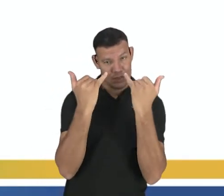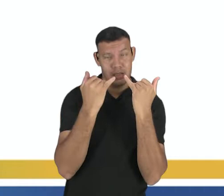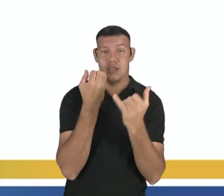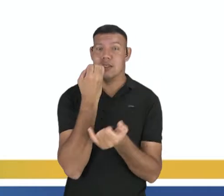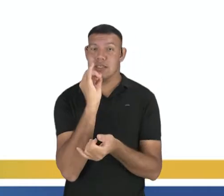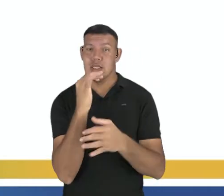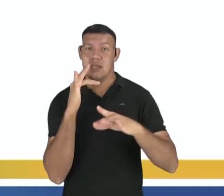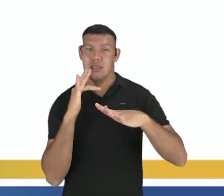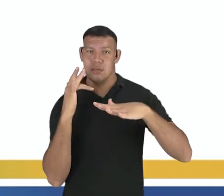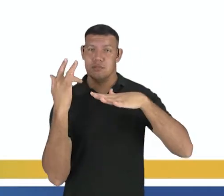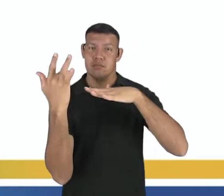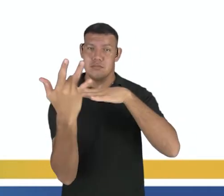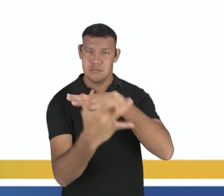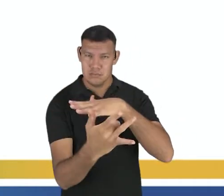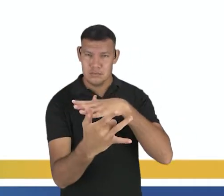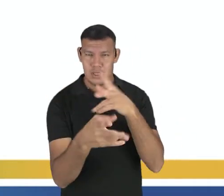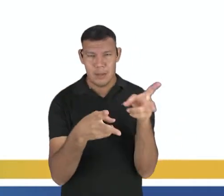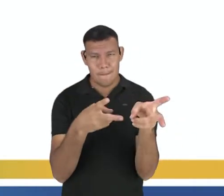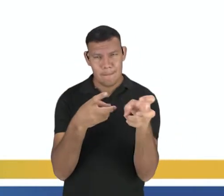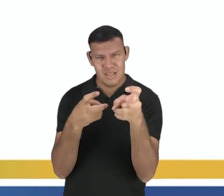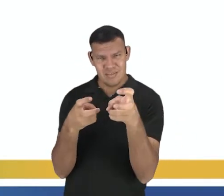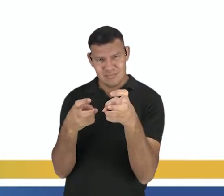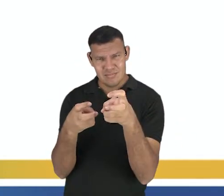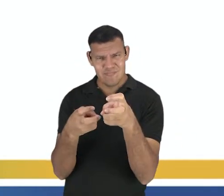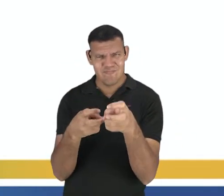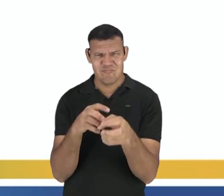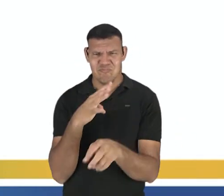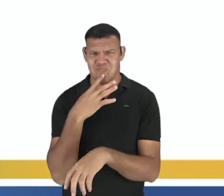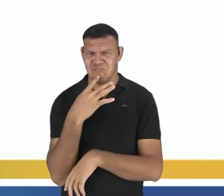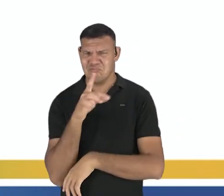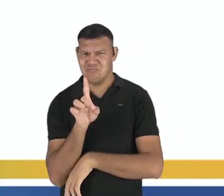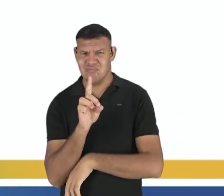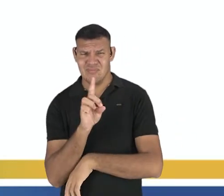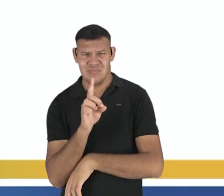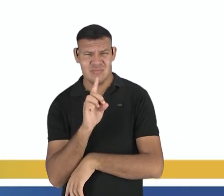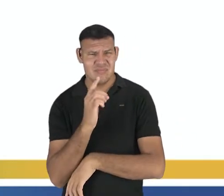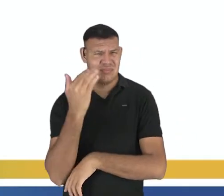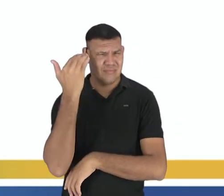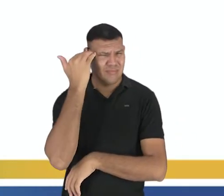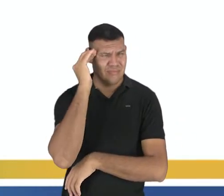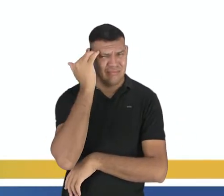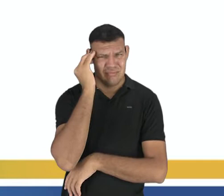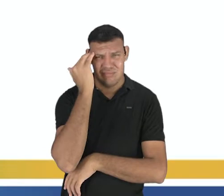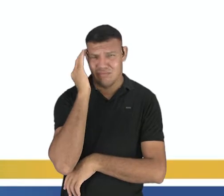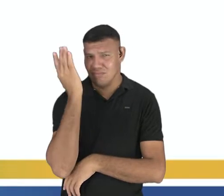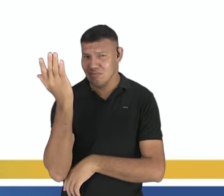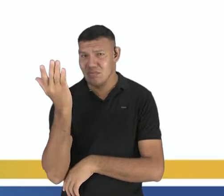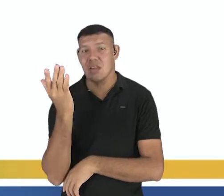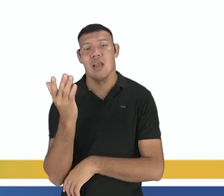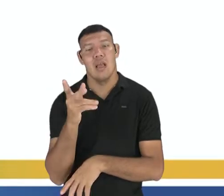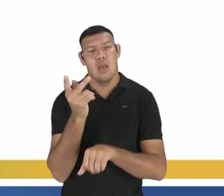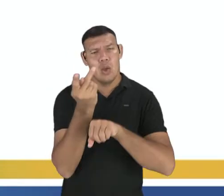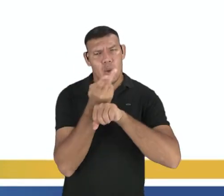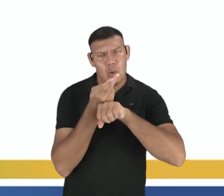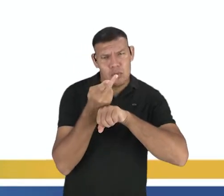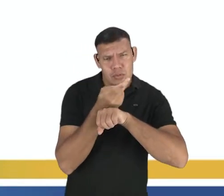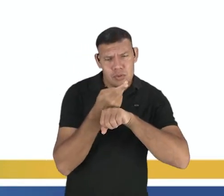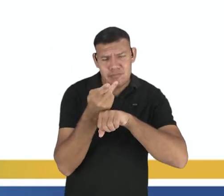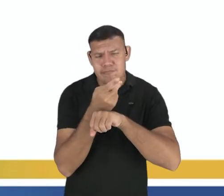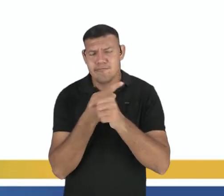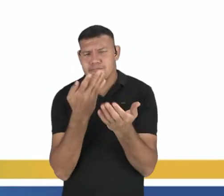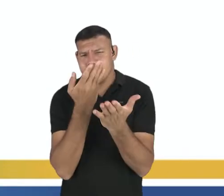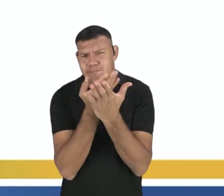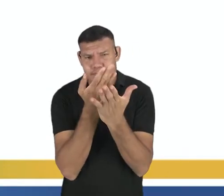rede social, e eu vejo alguma coisa que eu não conheço, que eu não entendi, aí eu vou buscar entender sobre